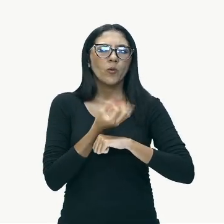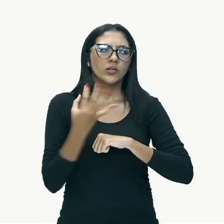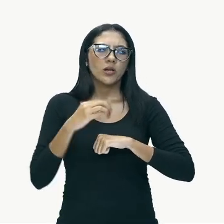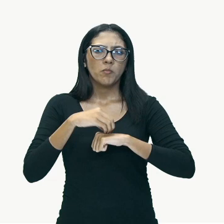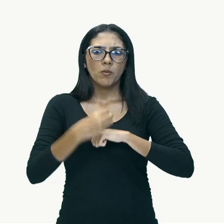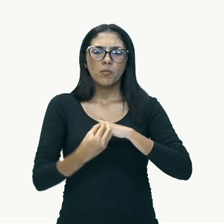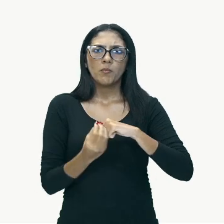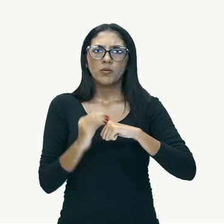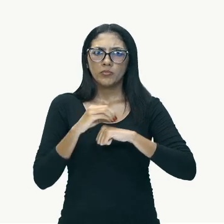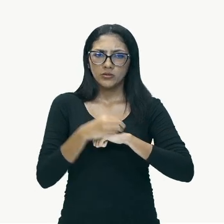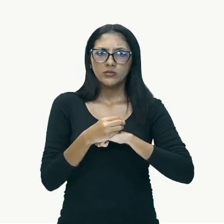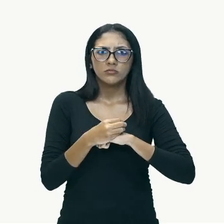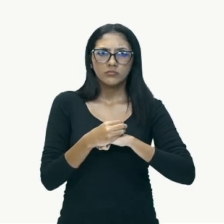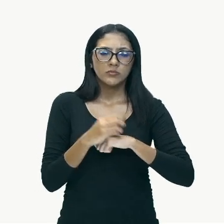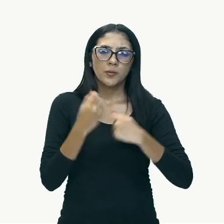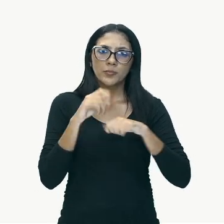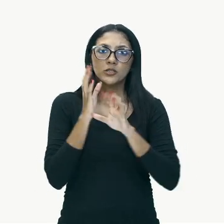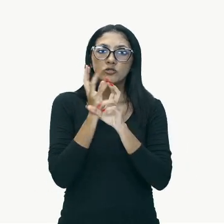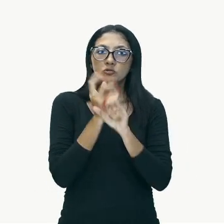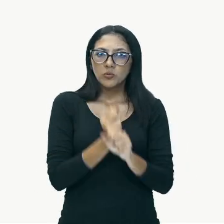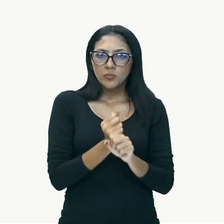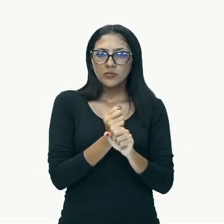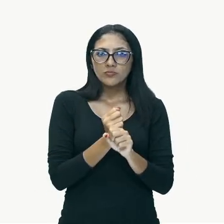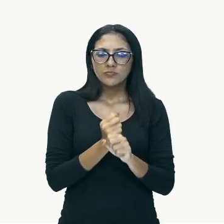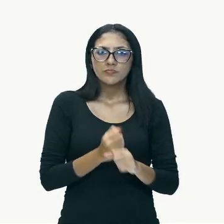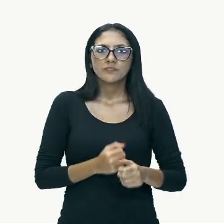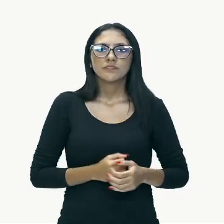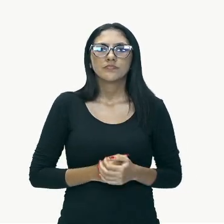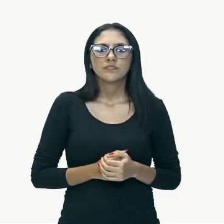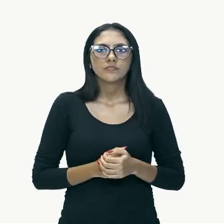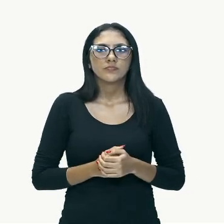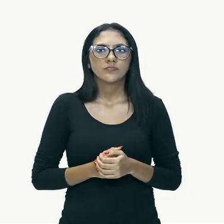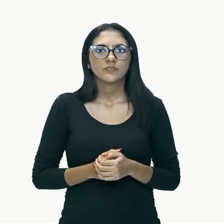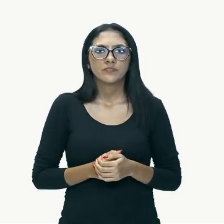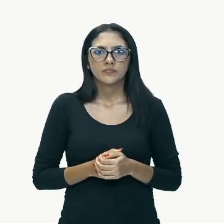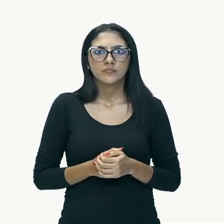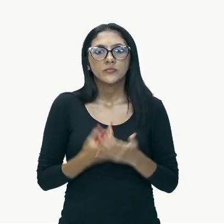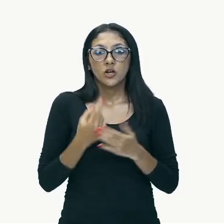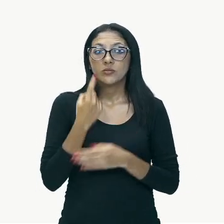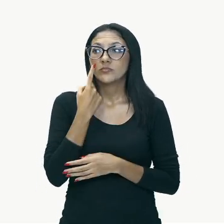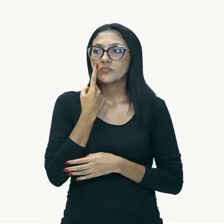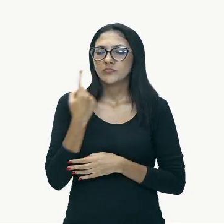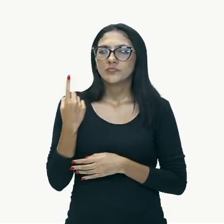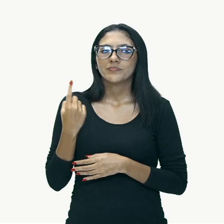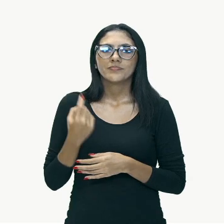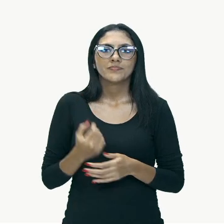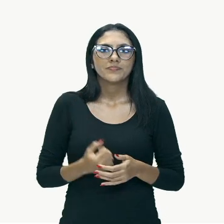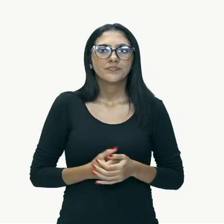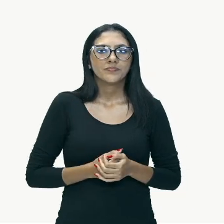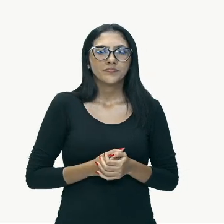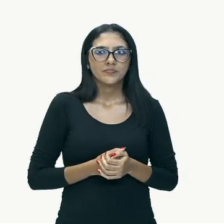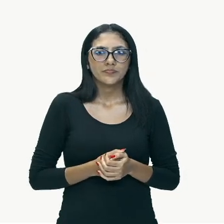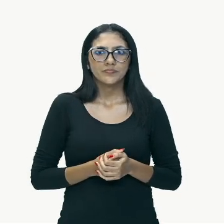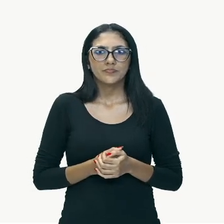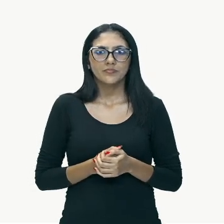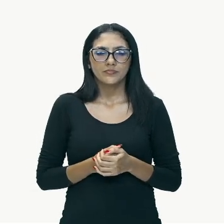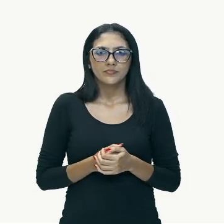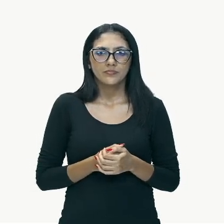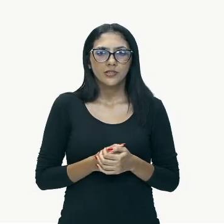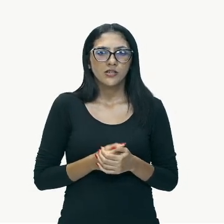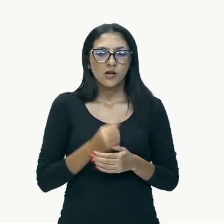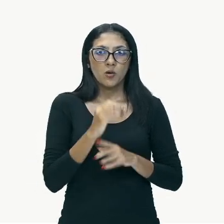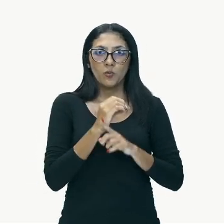massa molar da seguinte molécula. Então, você vai ter aqui nesse caso o seguinte, você vai ter